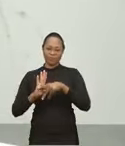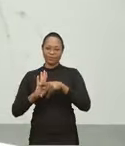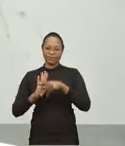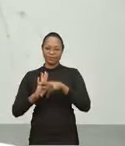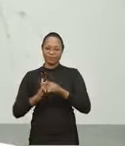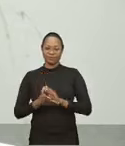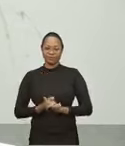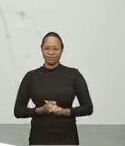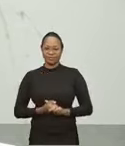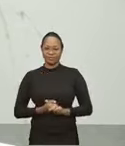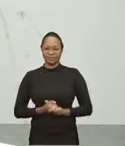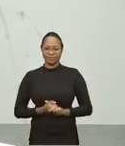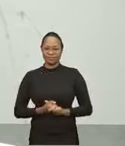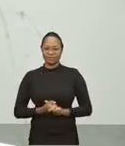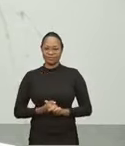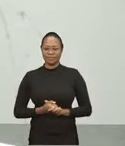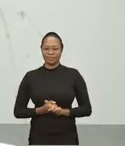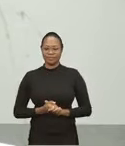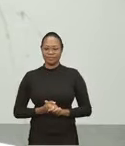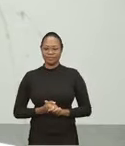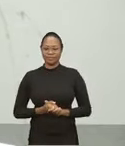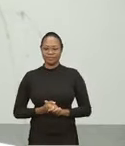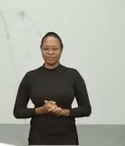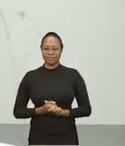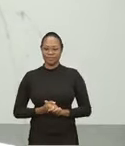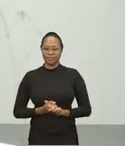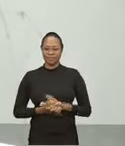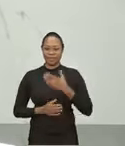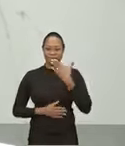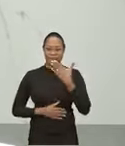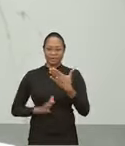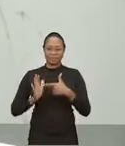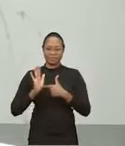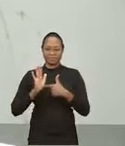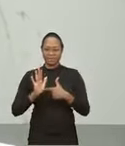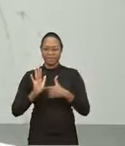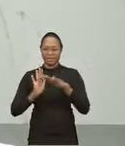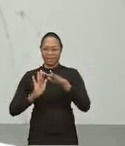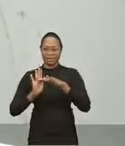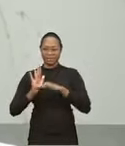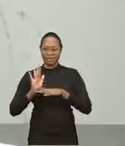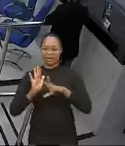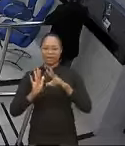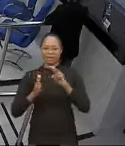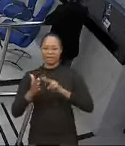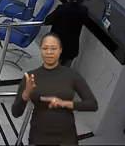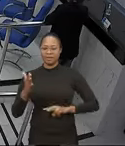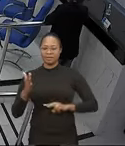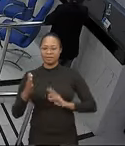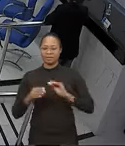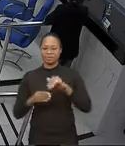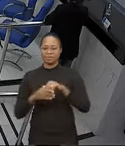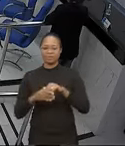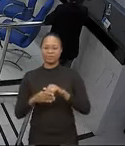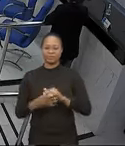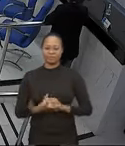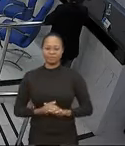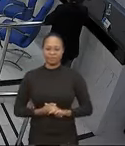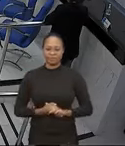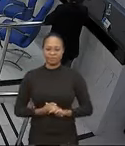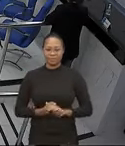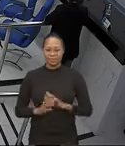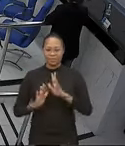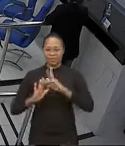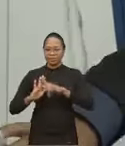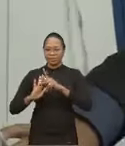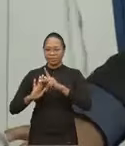de passar, volto aí, ó, a solicitação para lembrar ou em votação. Essa leitura dos projetos de